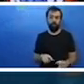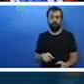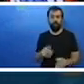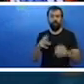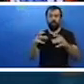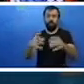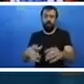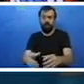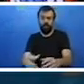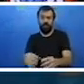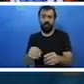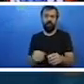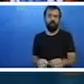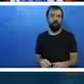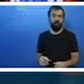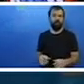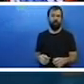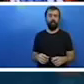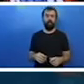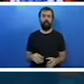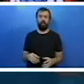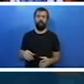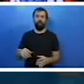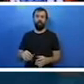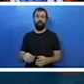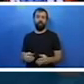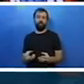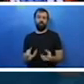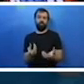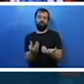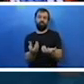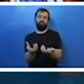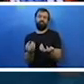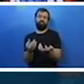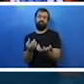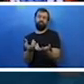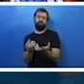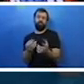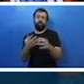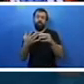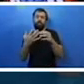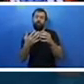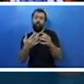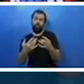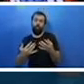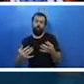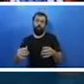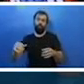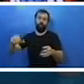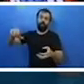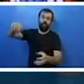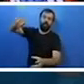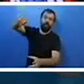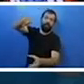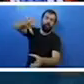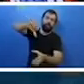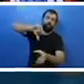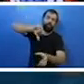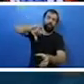ouro, chamado lingote, porque era mais difícil de sumir, né? Era melhor para transportar para a